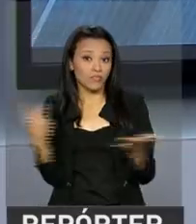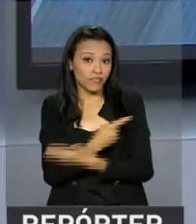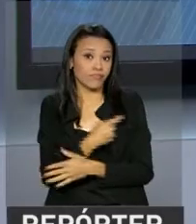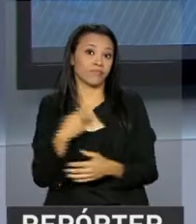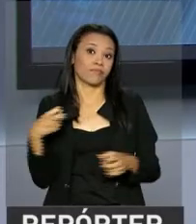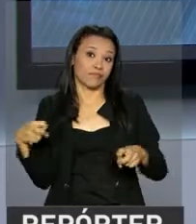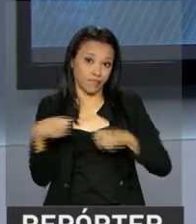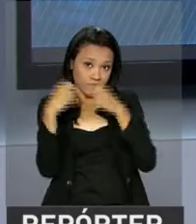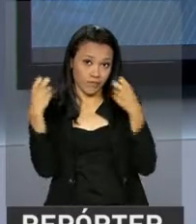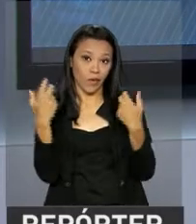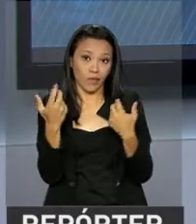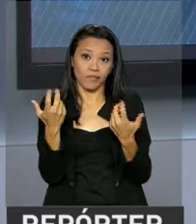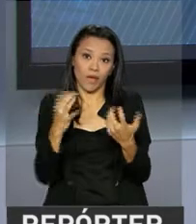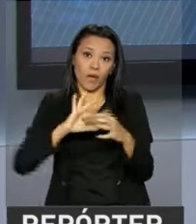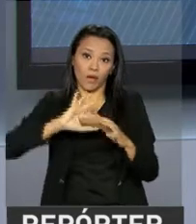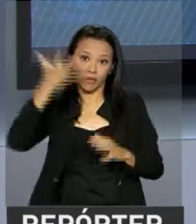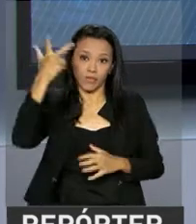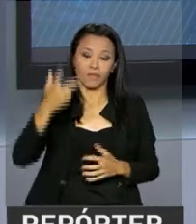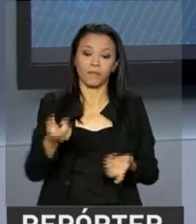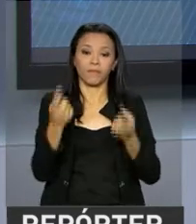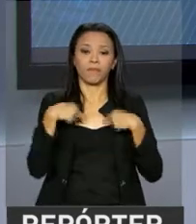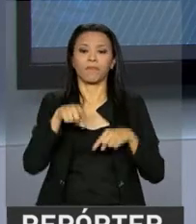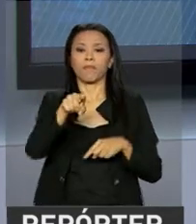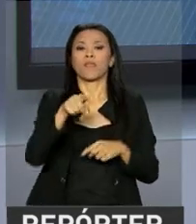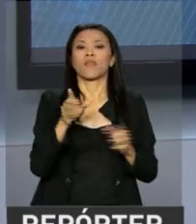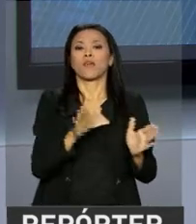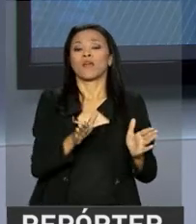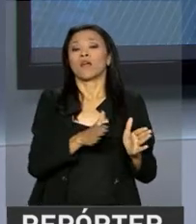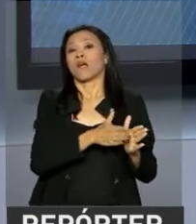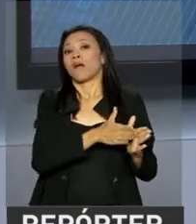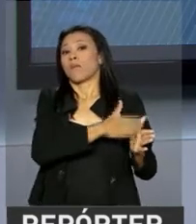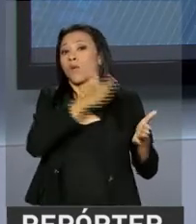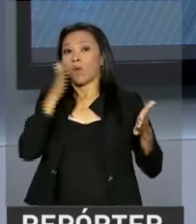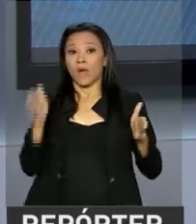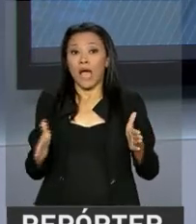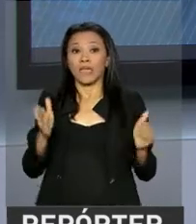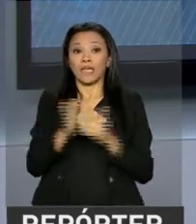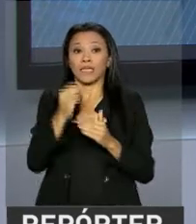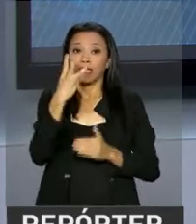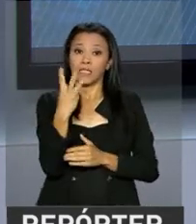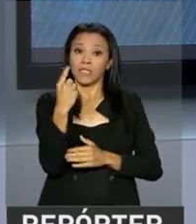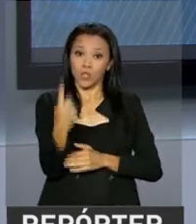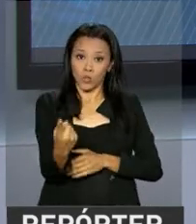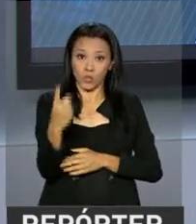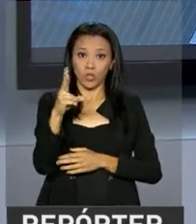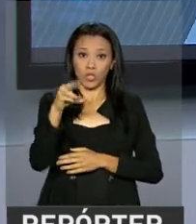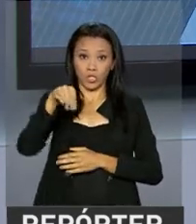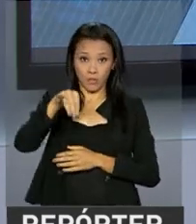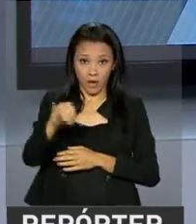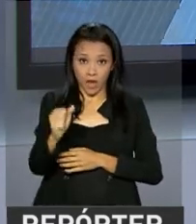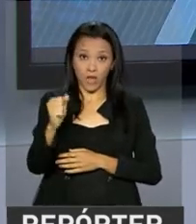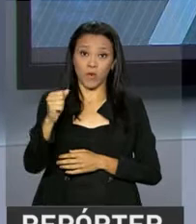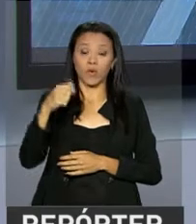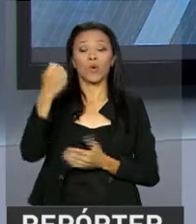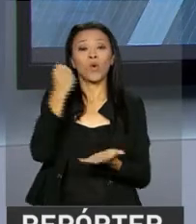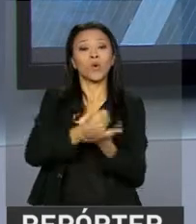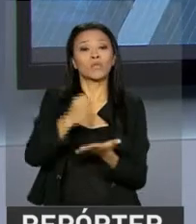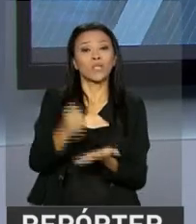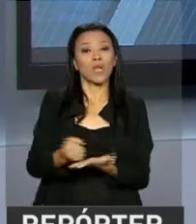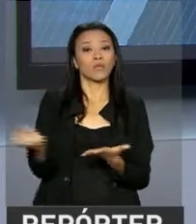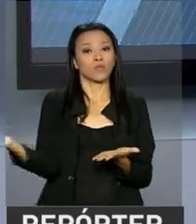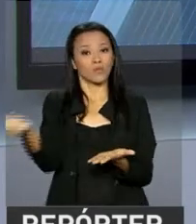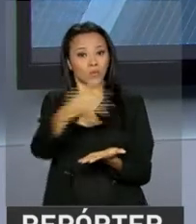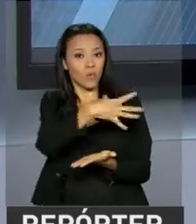foi prorrogado para 31 de maio o prazo para renovar os contratos do primeiro semestre de 2007